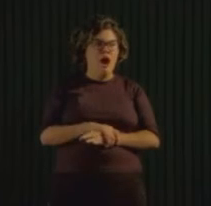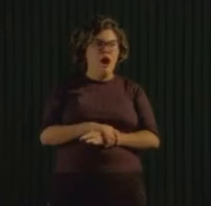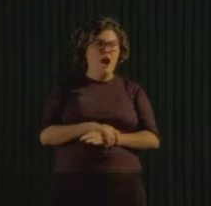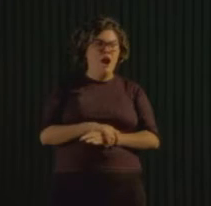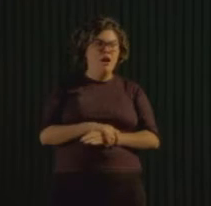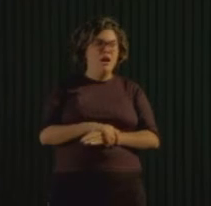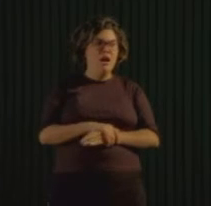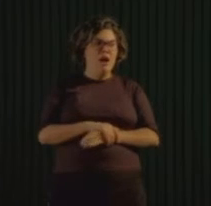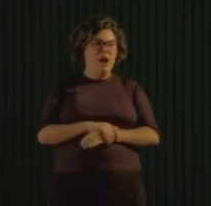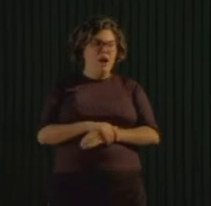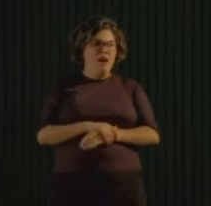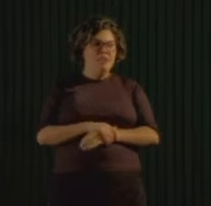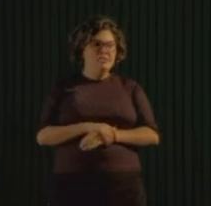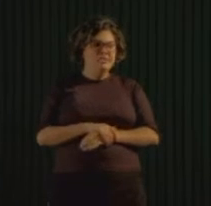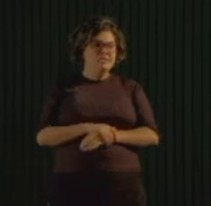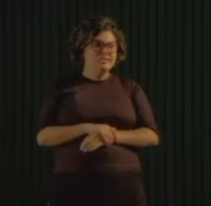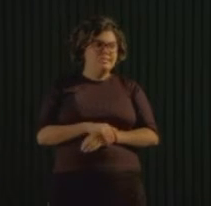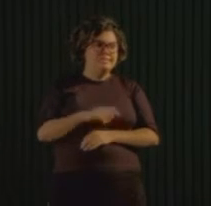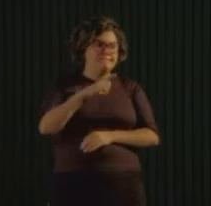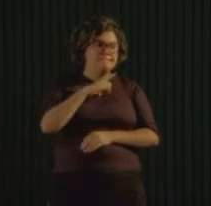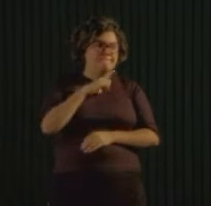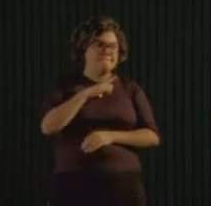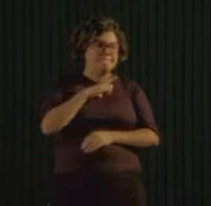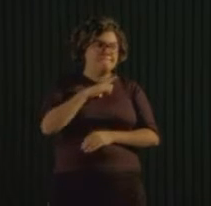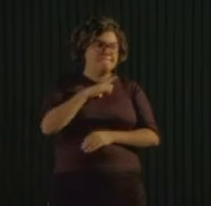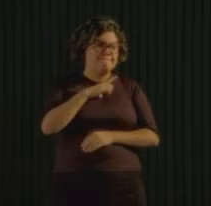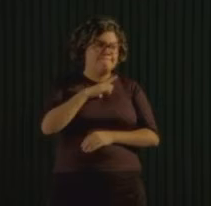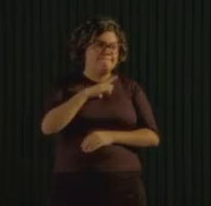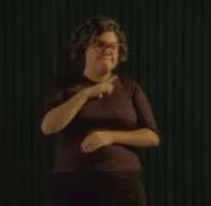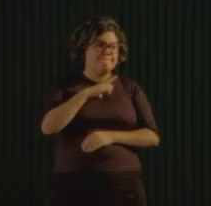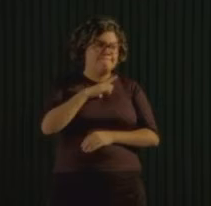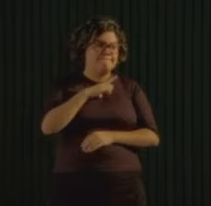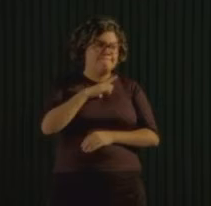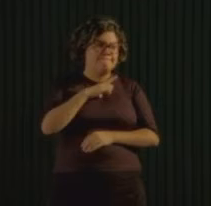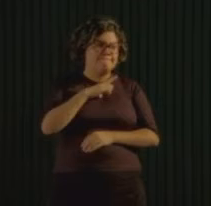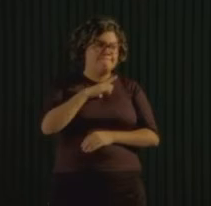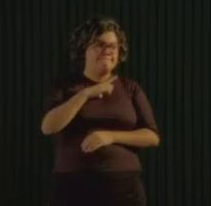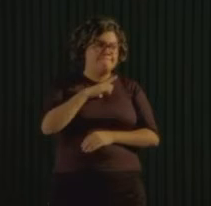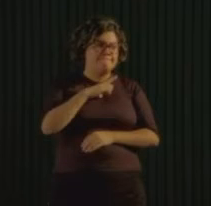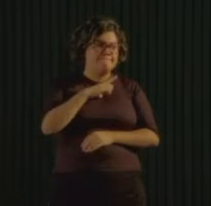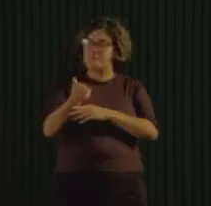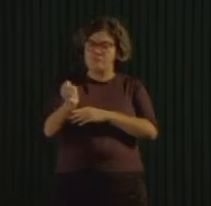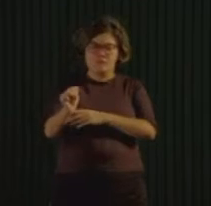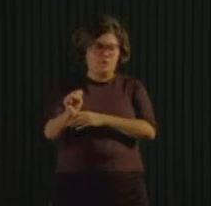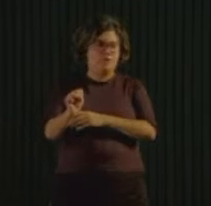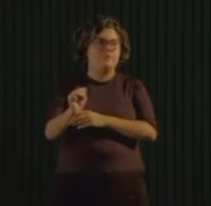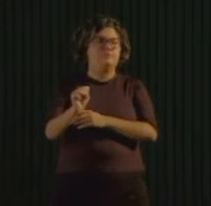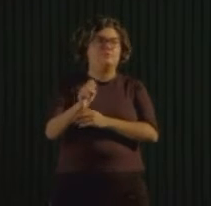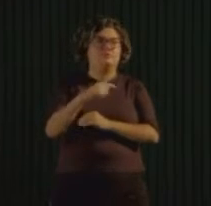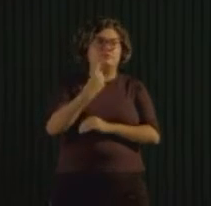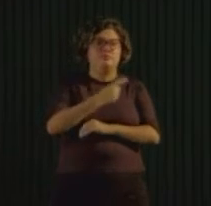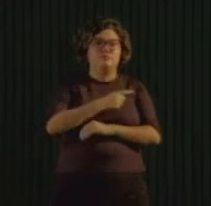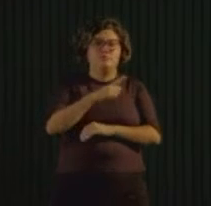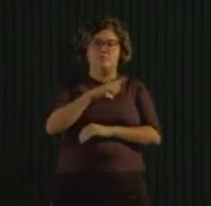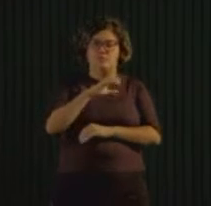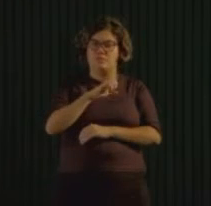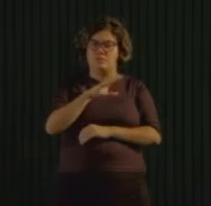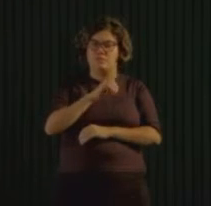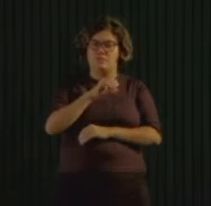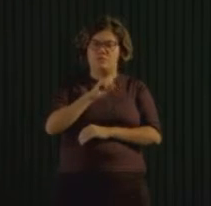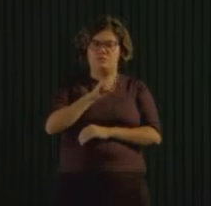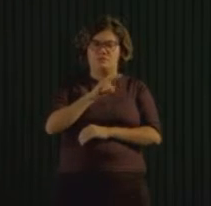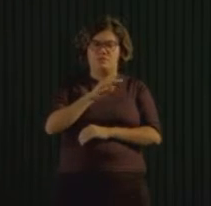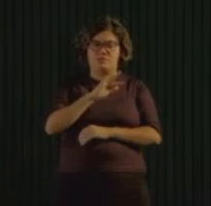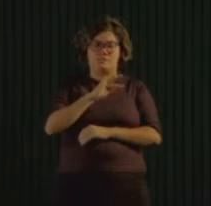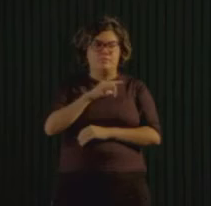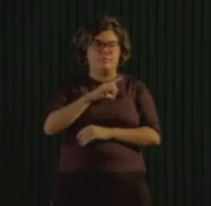nossas incidências, um relatório feito em parceria com a ONU, durante a Mares Limpos de 2018, onde a gente conseguiu criar